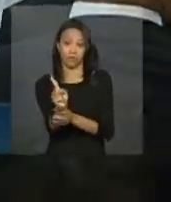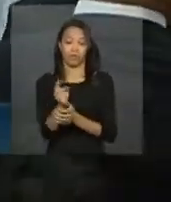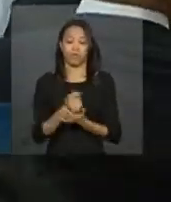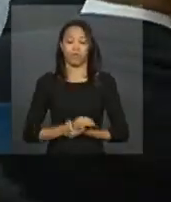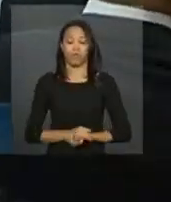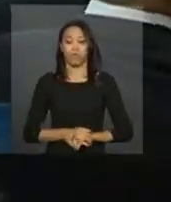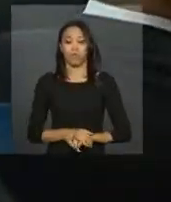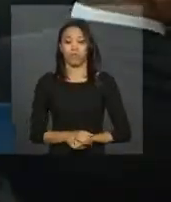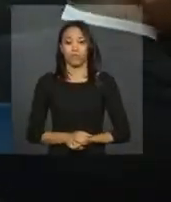conversoras